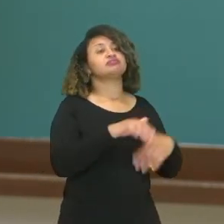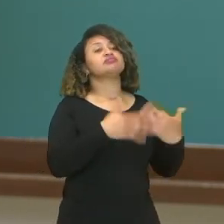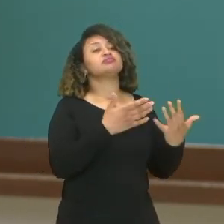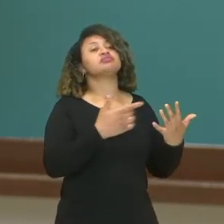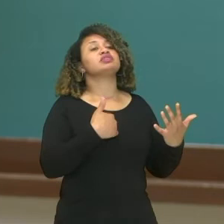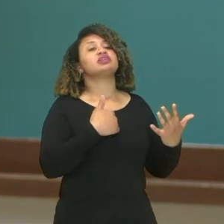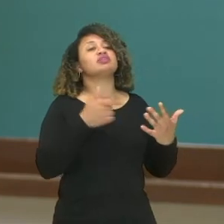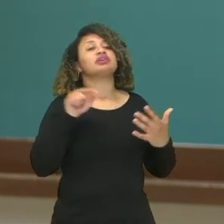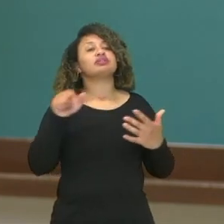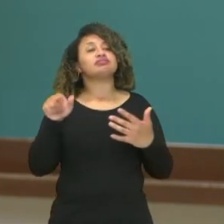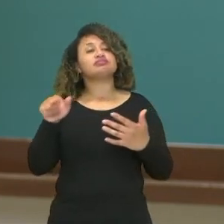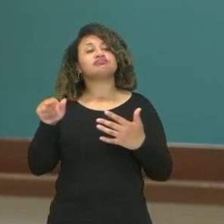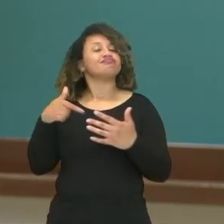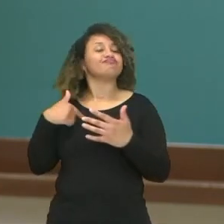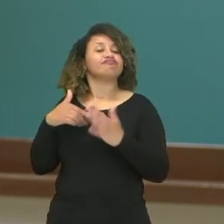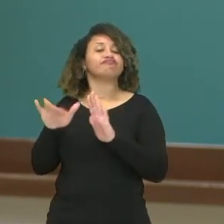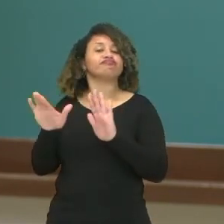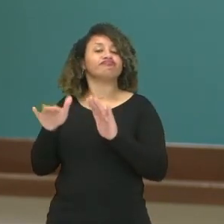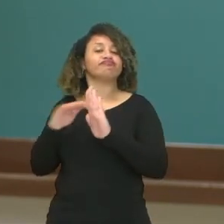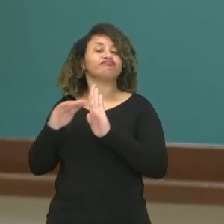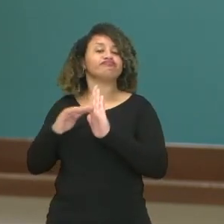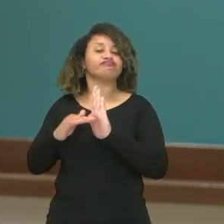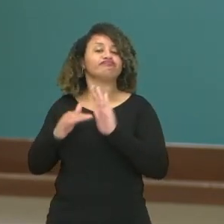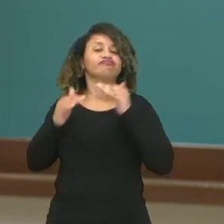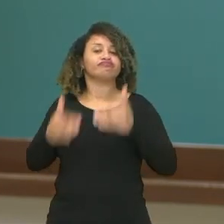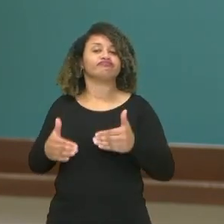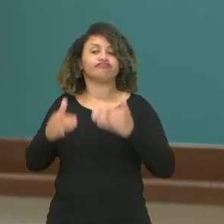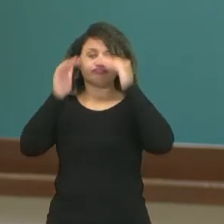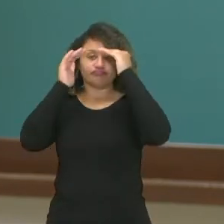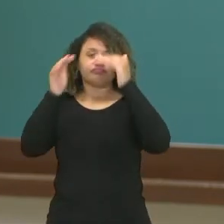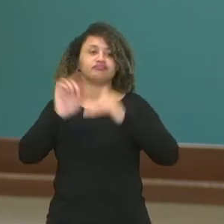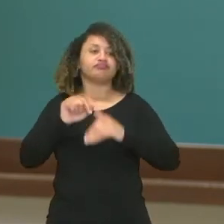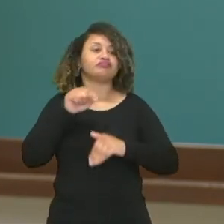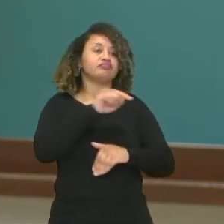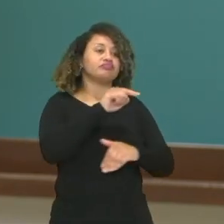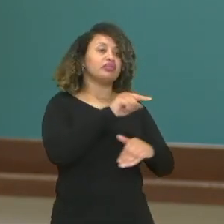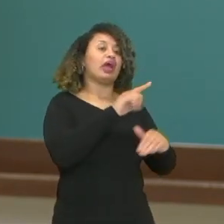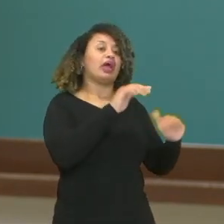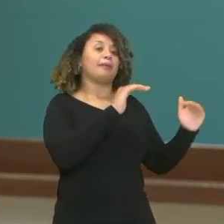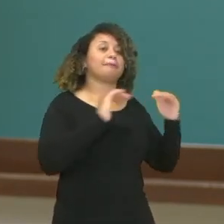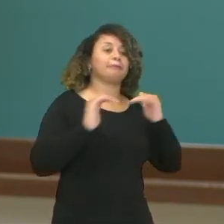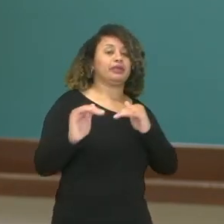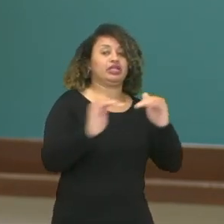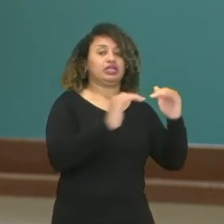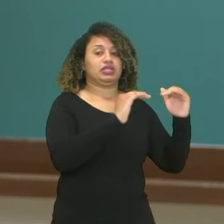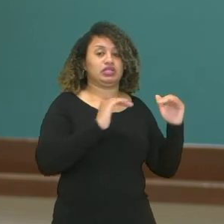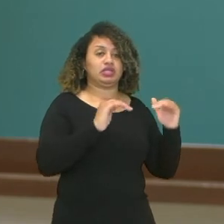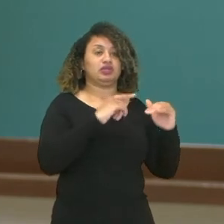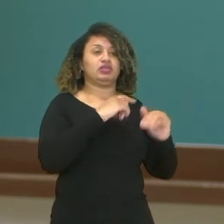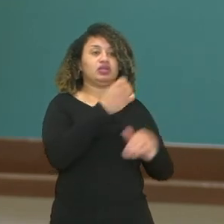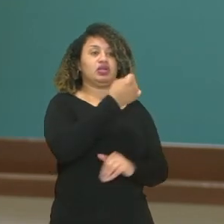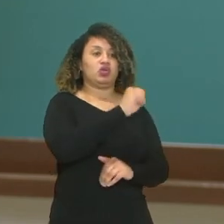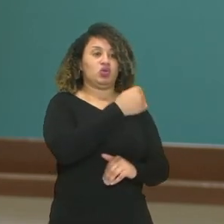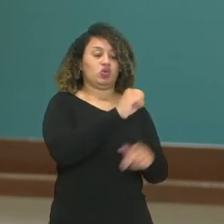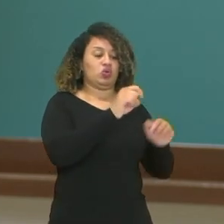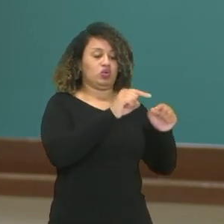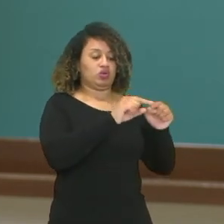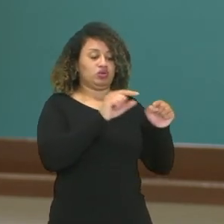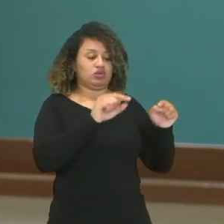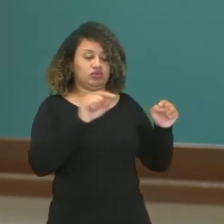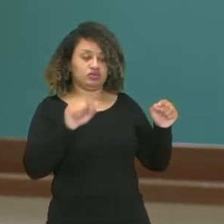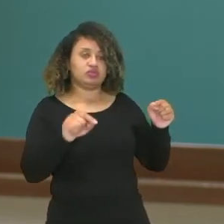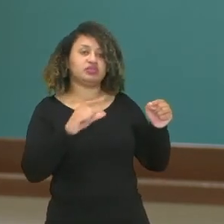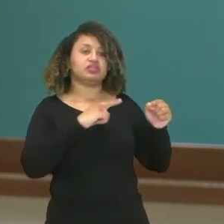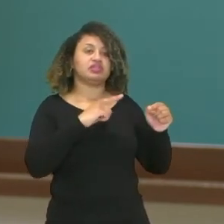não é fechado. O Tabata é padronizado, tá? São 8 séries